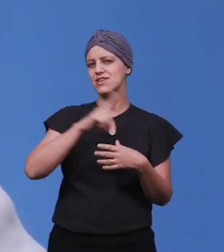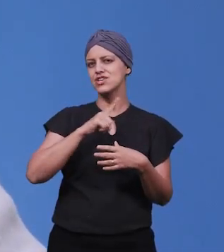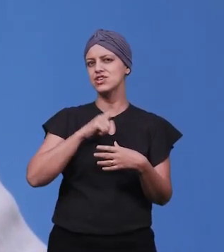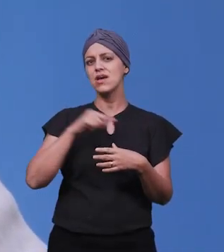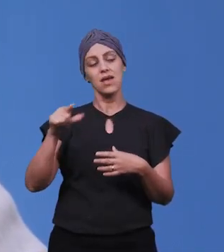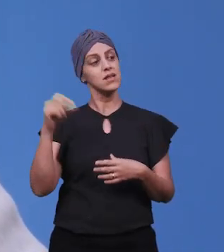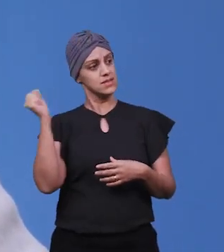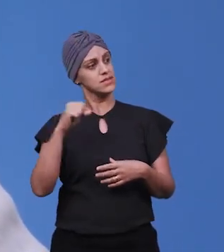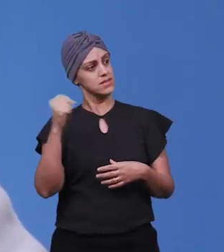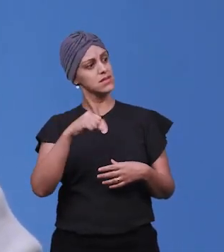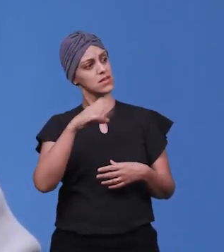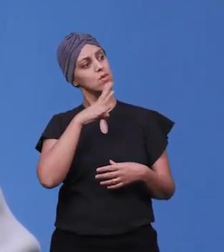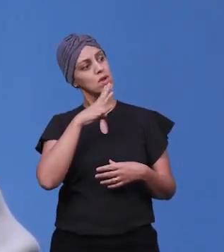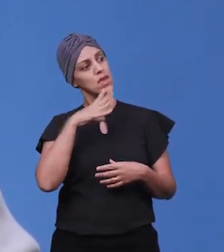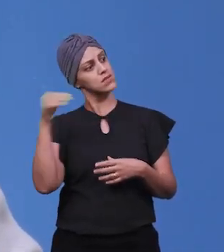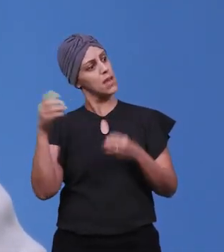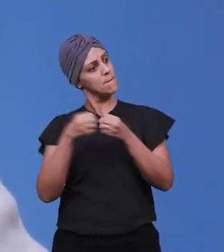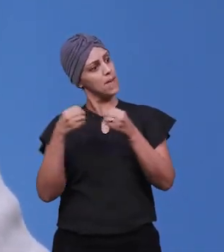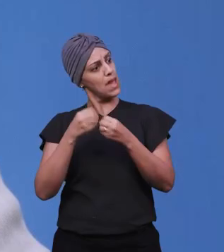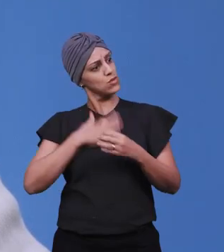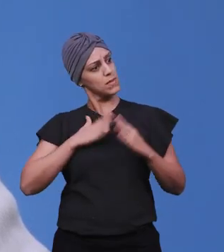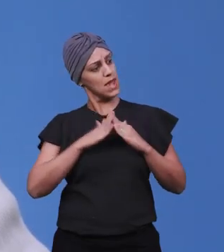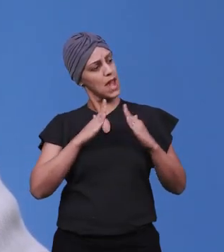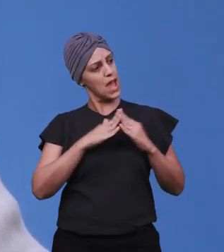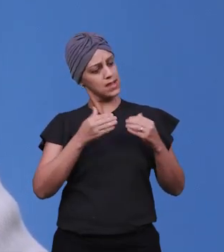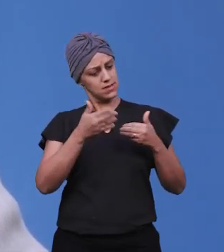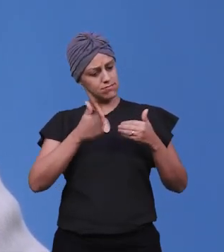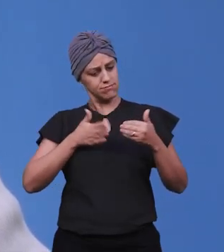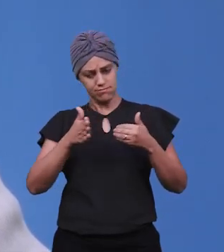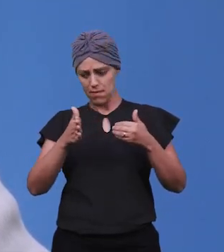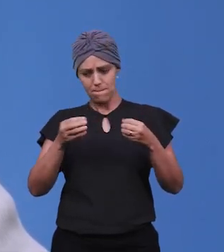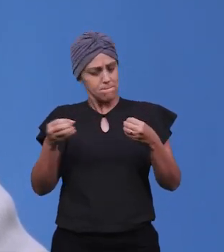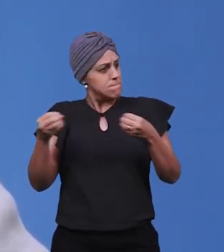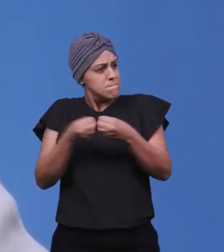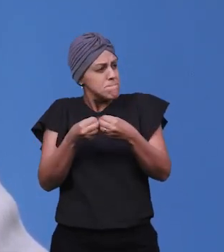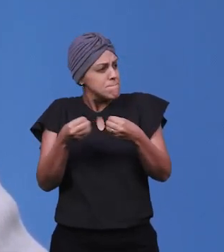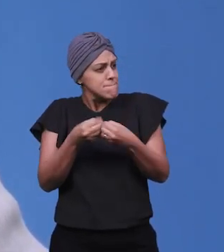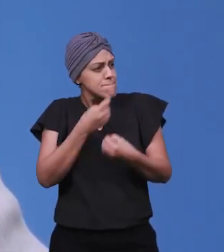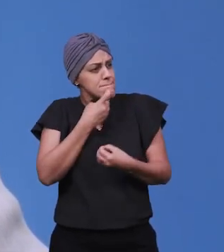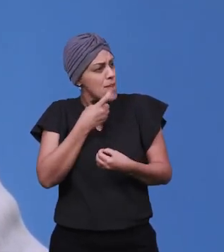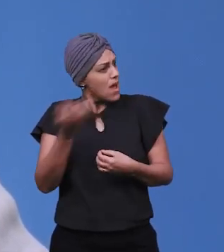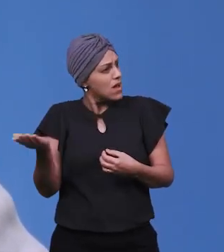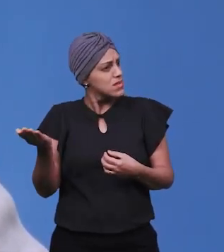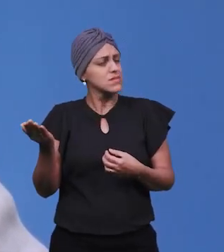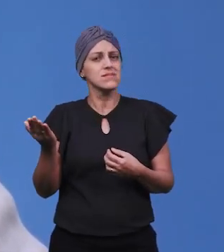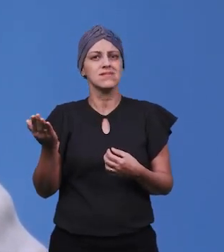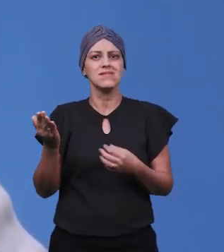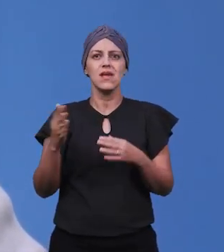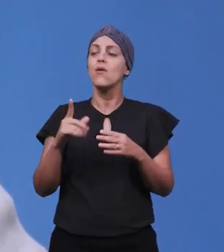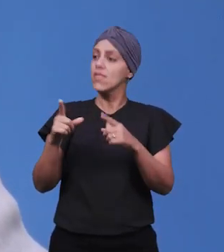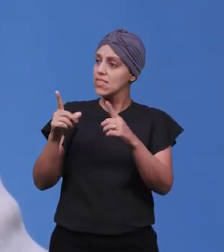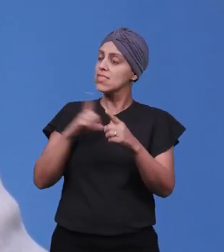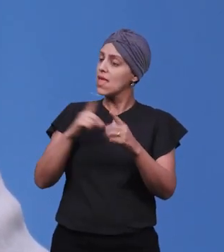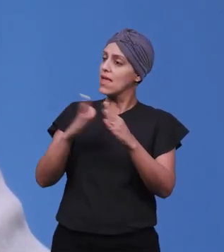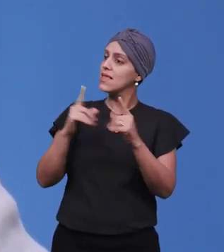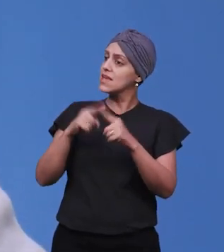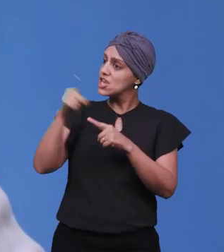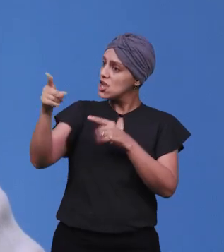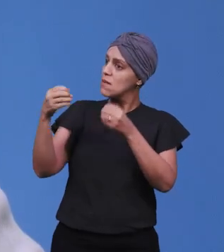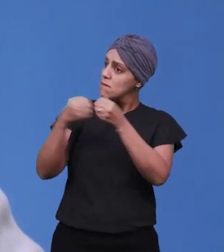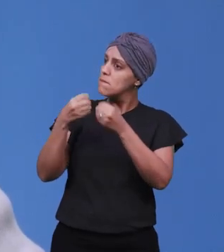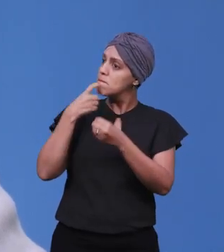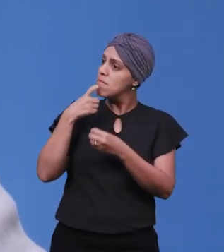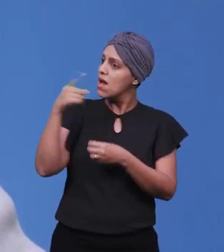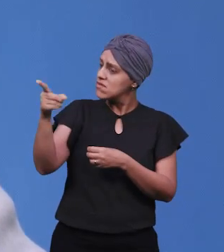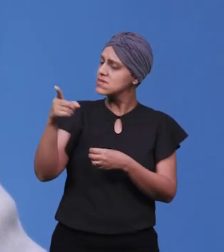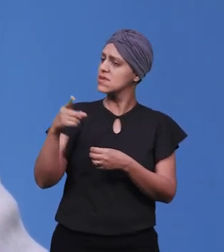grande ali. Né? Ele falou, não, fica na rua aqui, paralela à rua que eu moro. Fica muito próximo. Então, tem uma igreja muito próximo de você, porque você